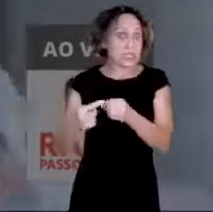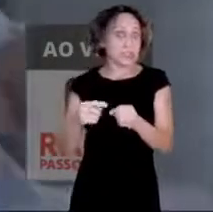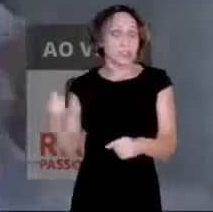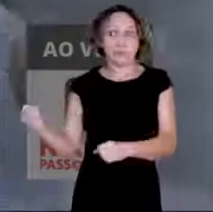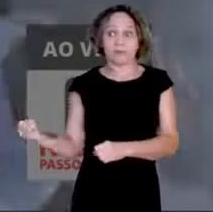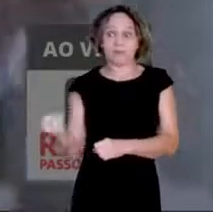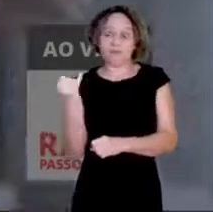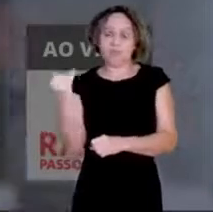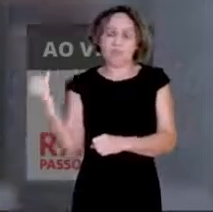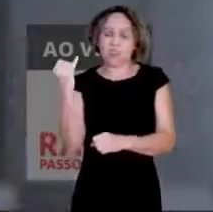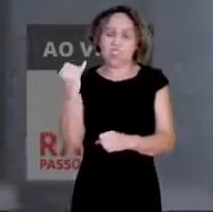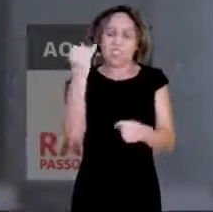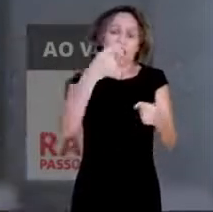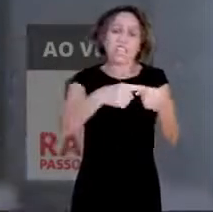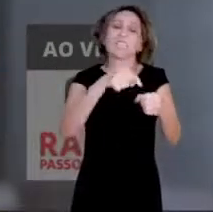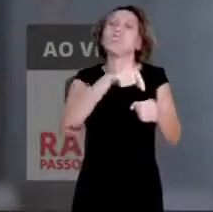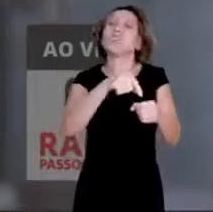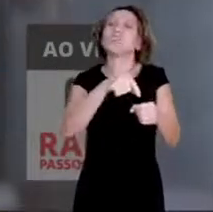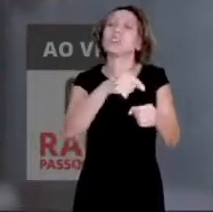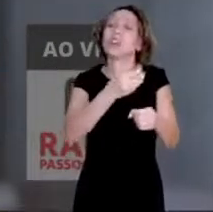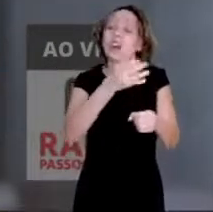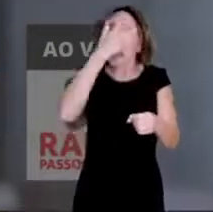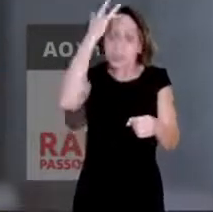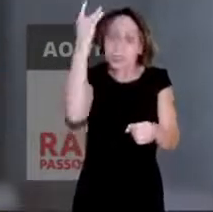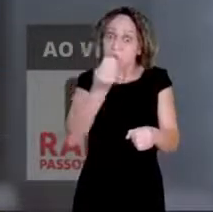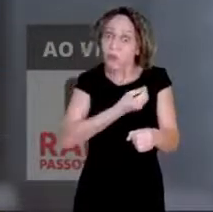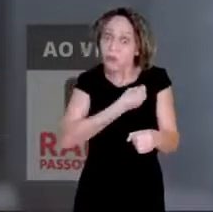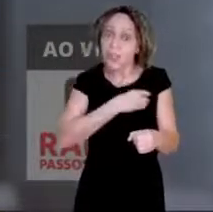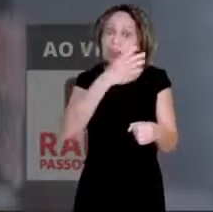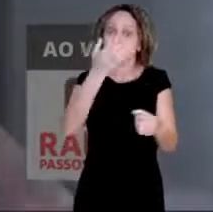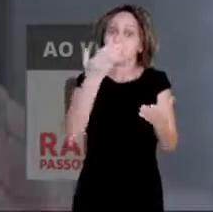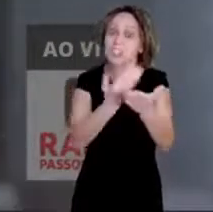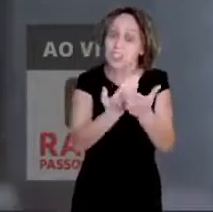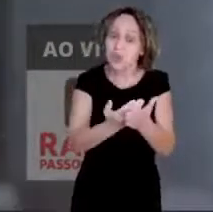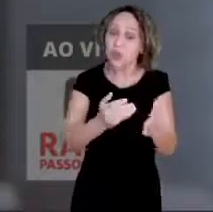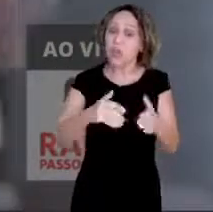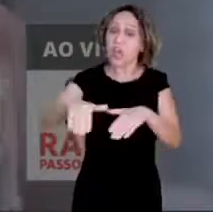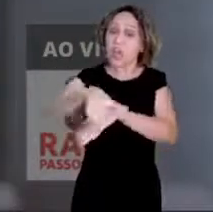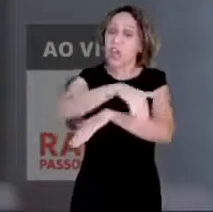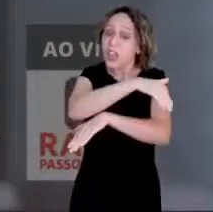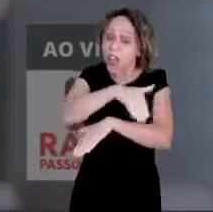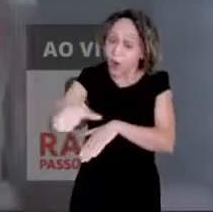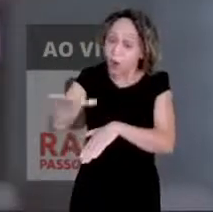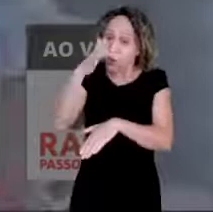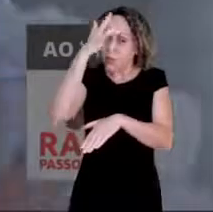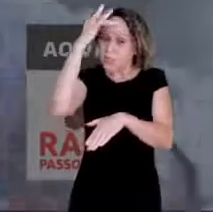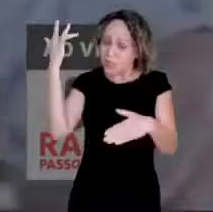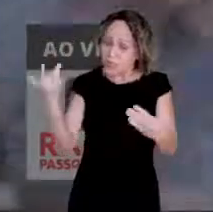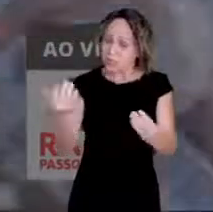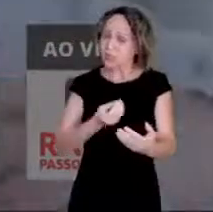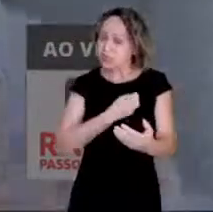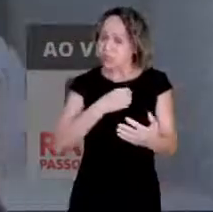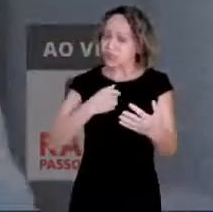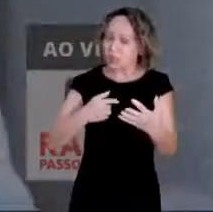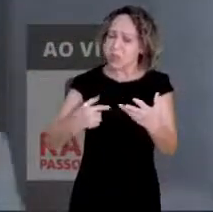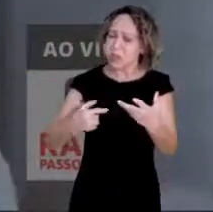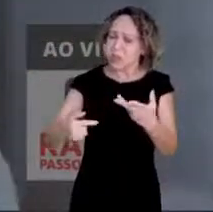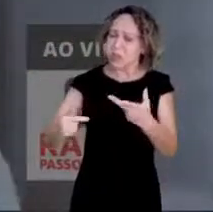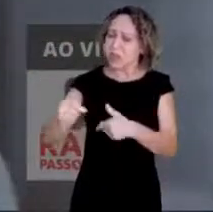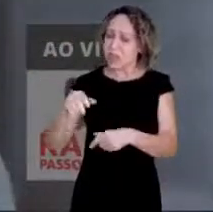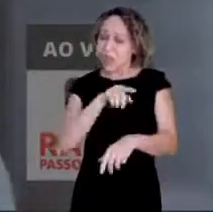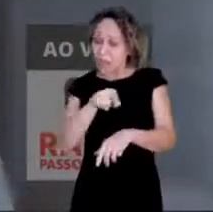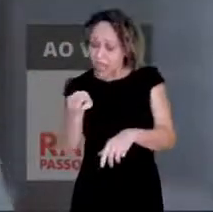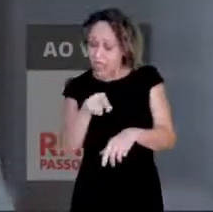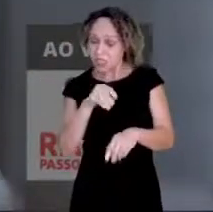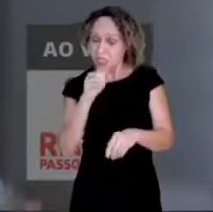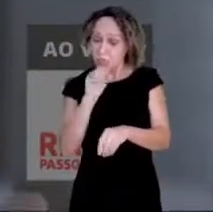uma sala de prefeito em cada superintendência da Caixa Econômica Federal para atender os